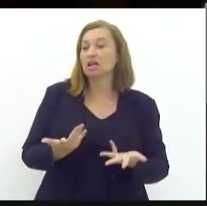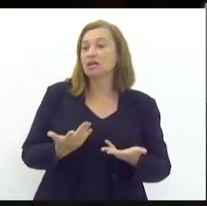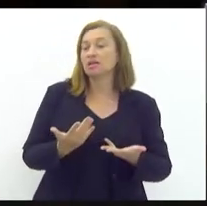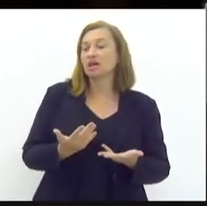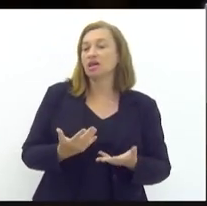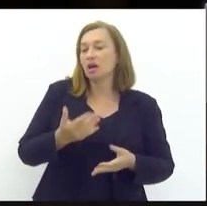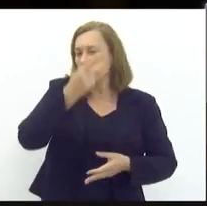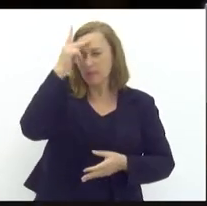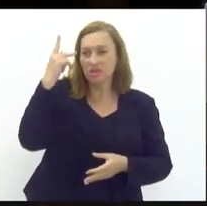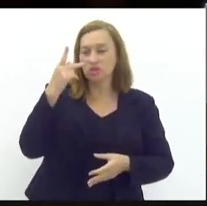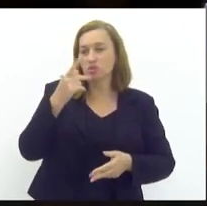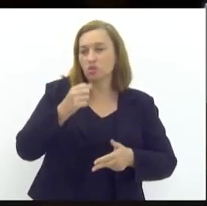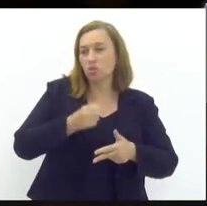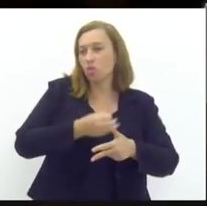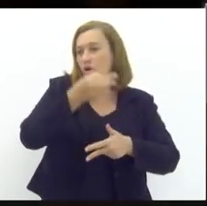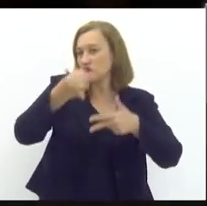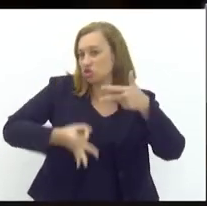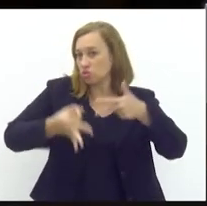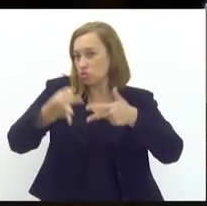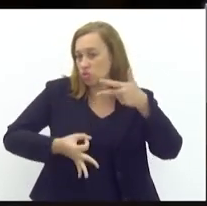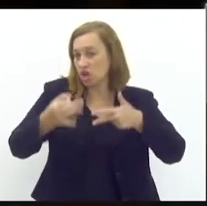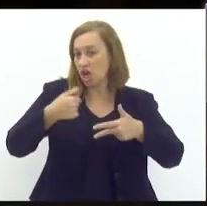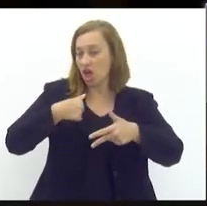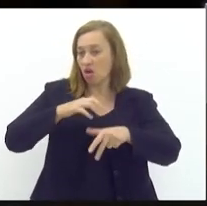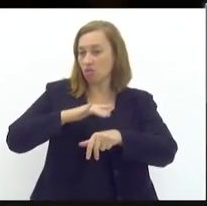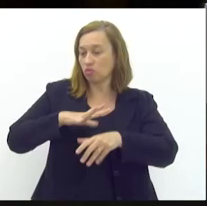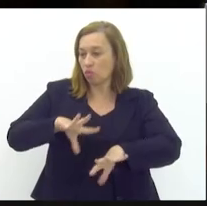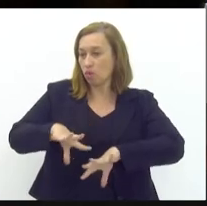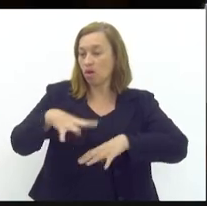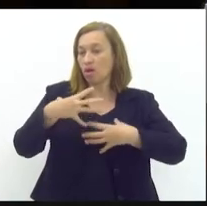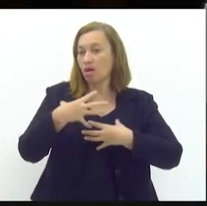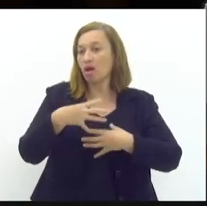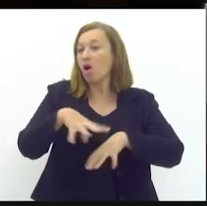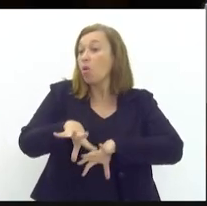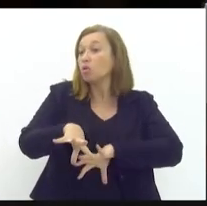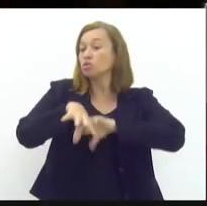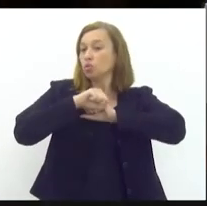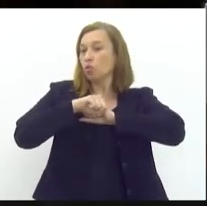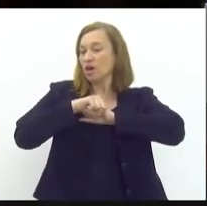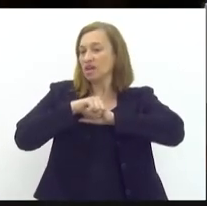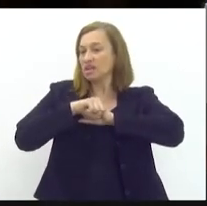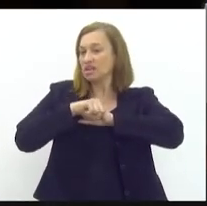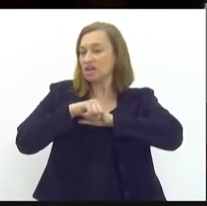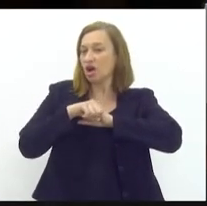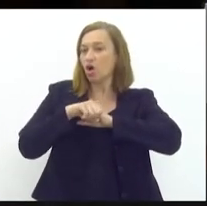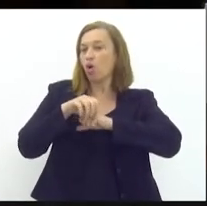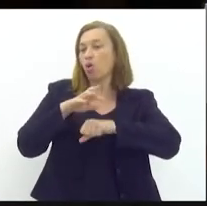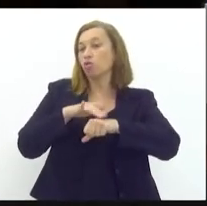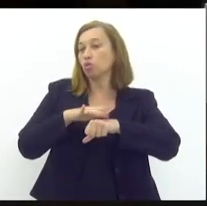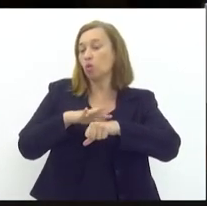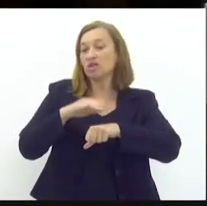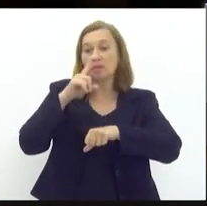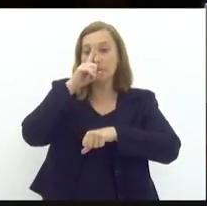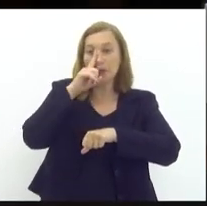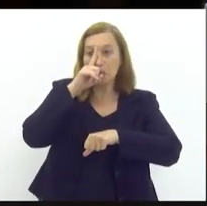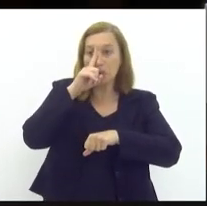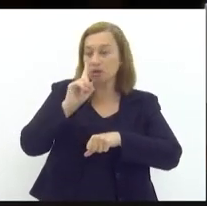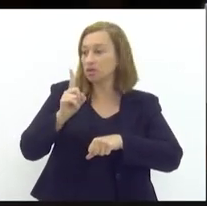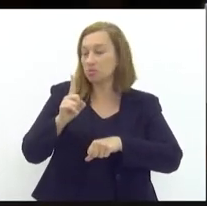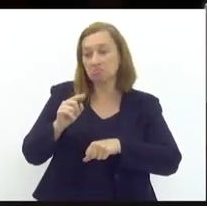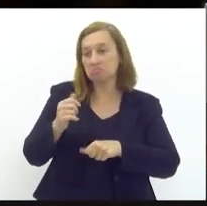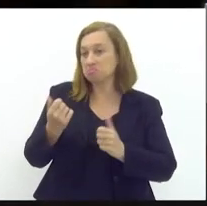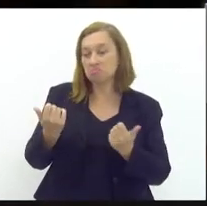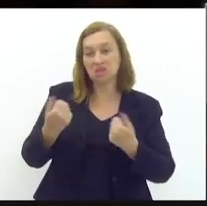se eu pegar uma doença crônica eu tenho isenção do Imposto de Renda quando aposentado isso não existe em outros países eu tenho muito